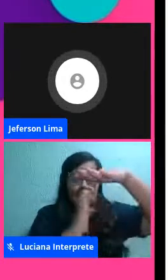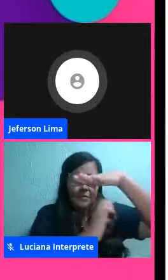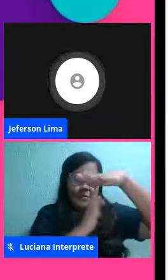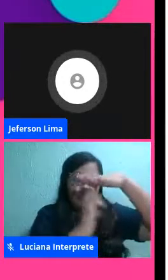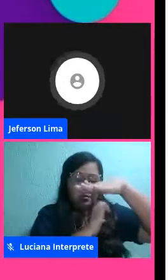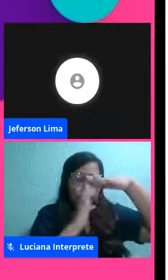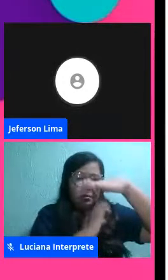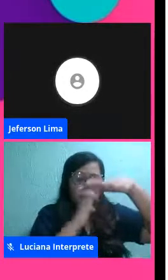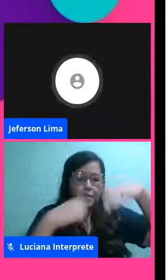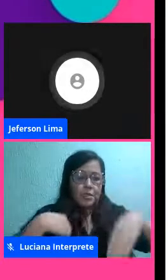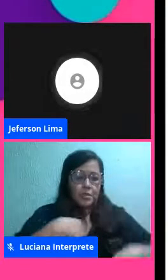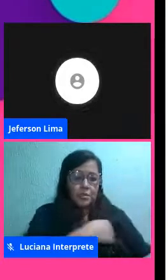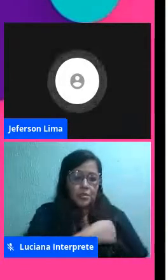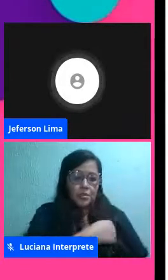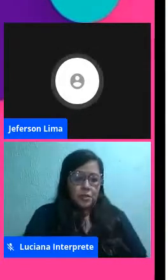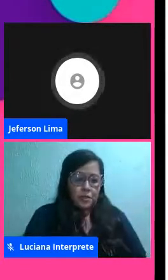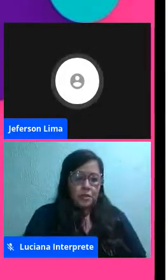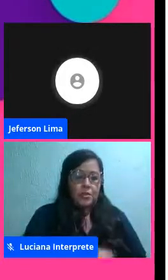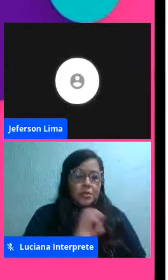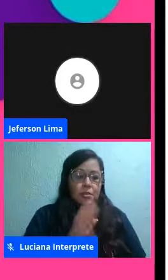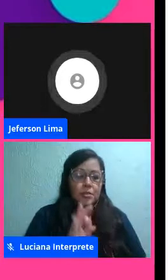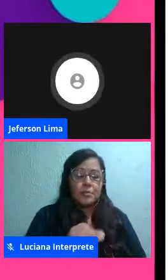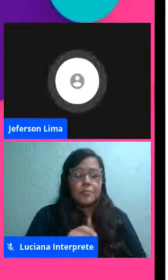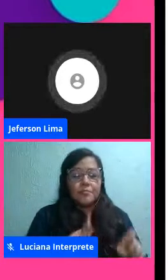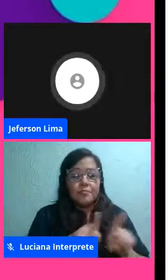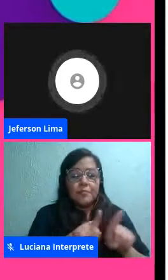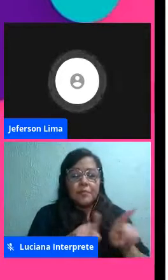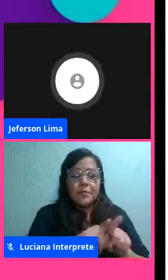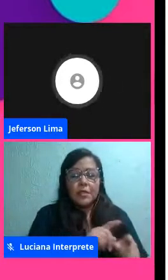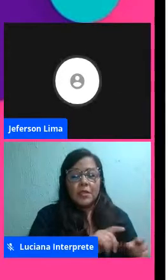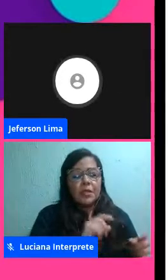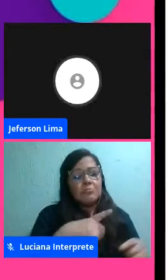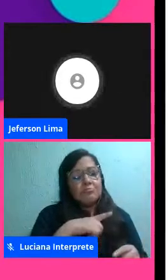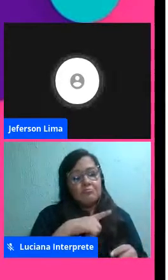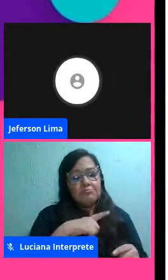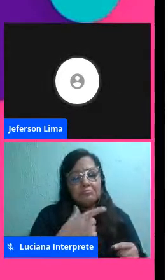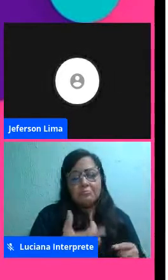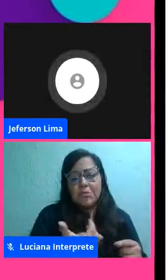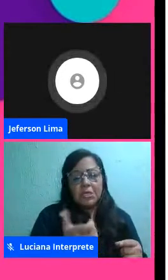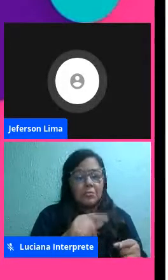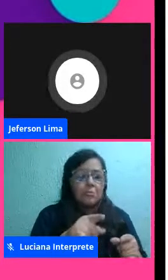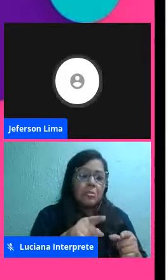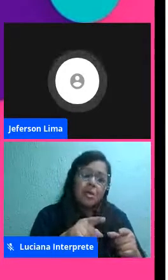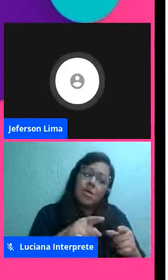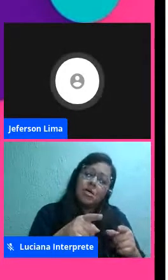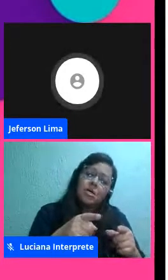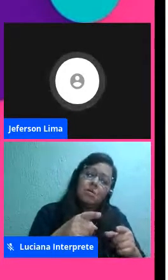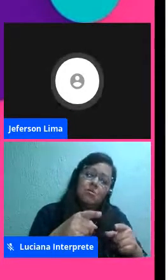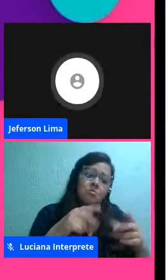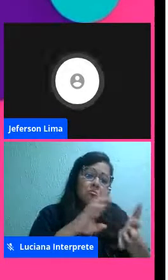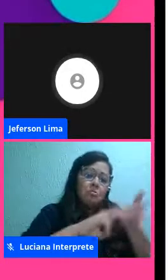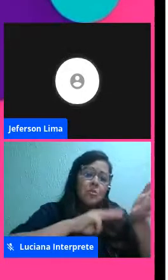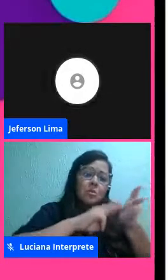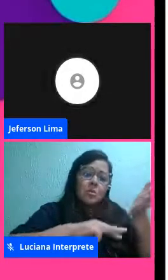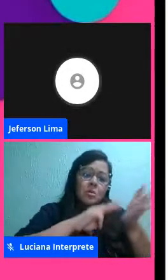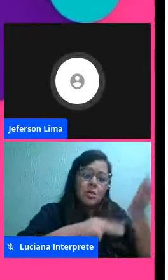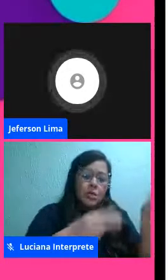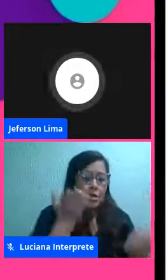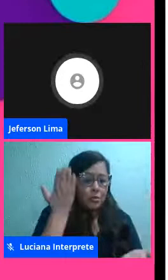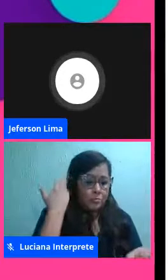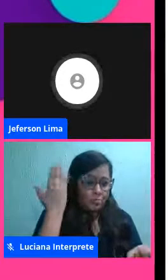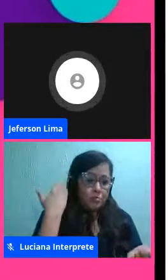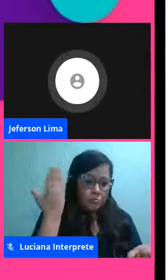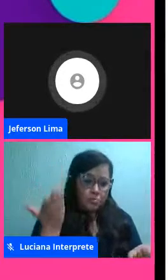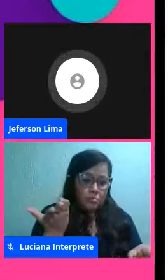segunda iteração dele. A gente tem uma iteração um pouco mais antiga, vocês podem até procurar aí na internet, vocês vão encontrar, que é o ESP8266. A